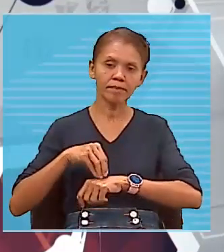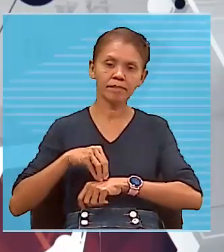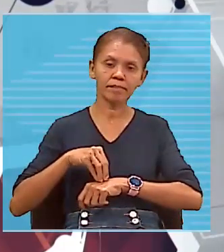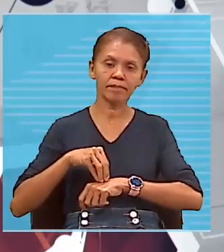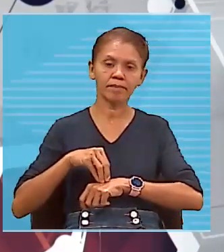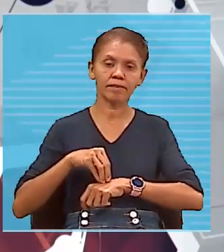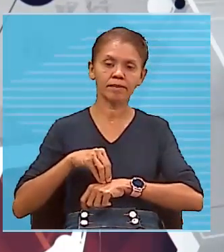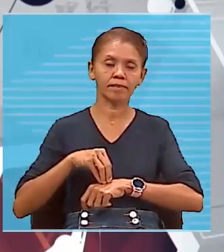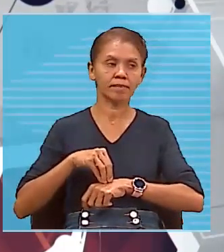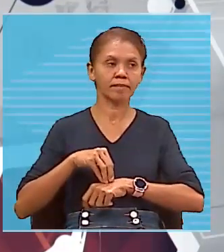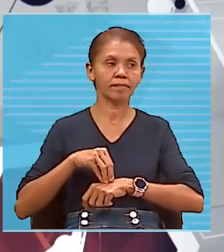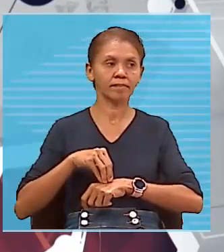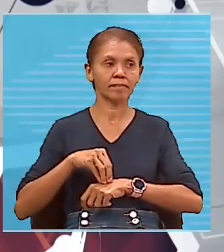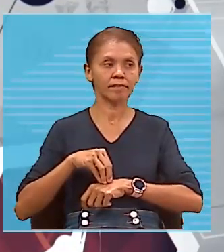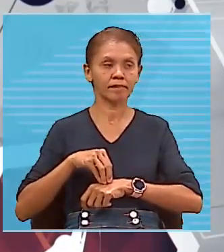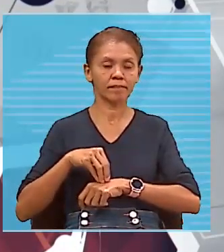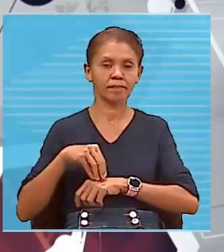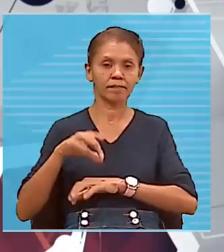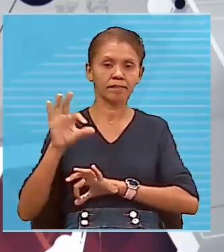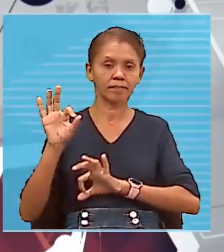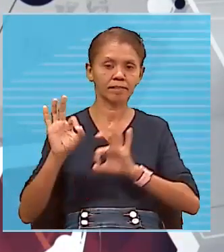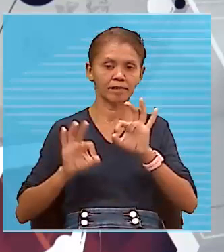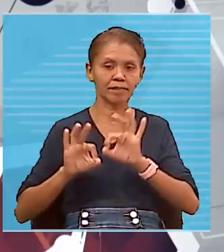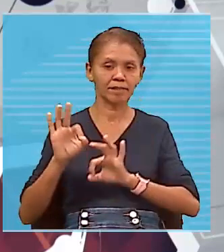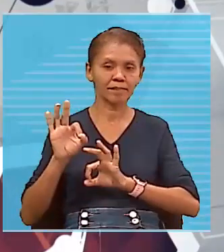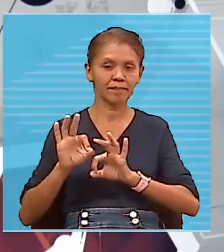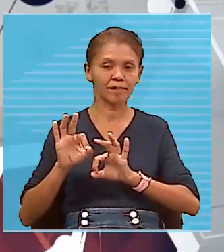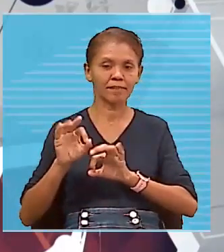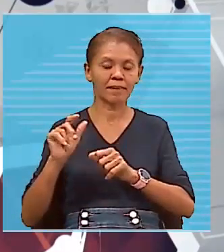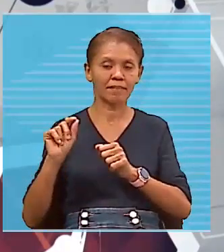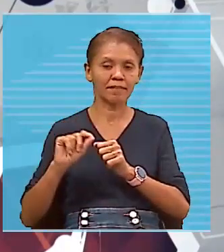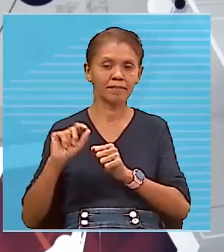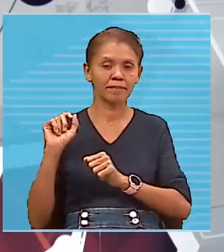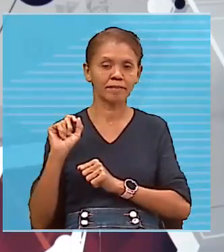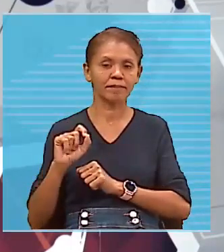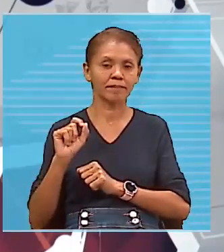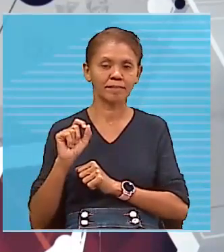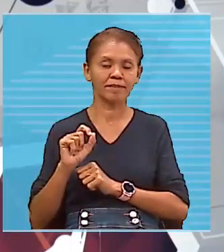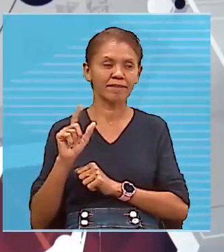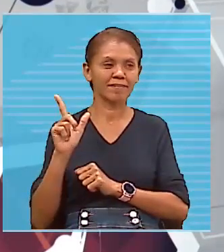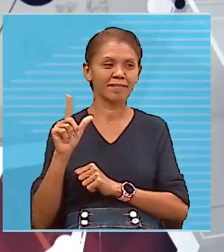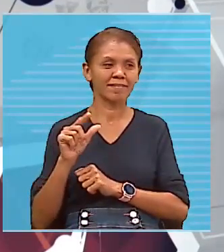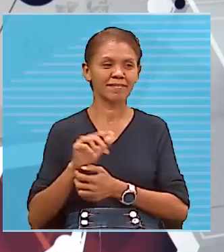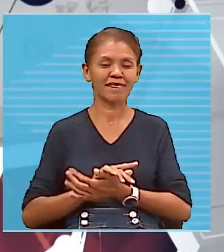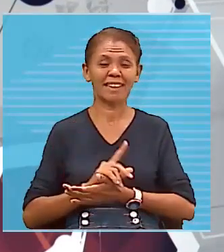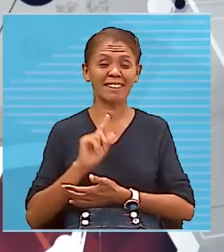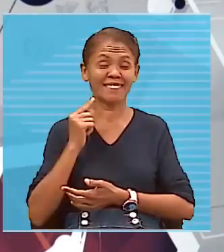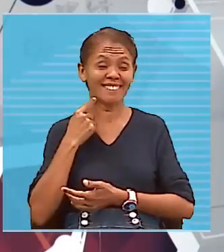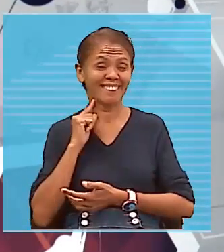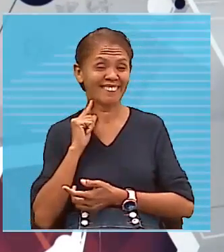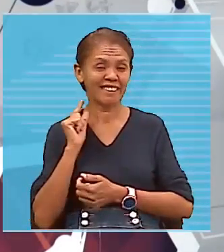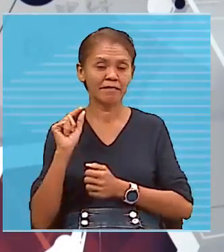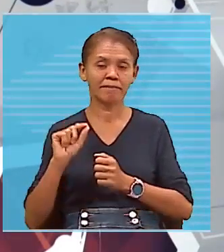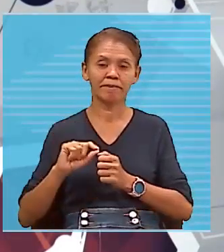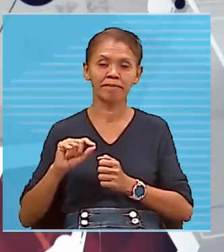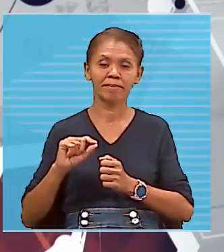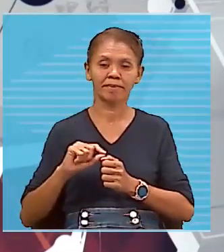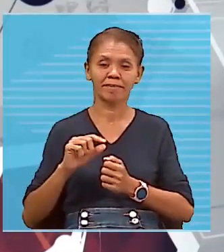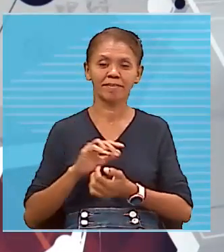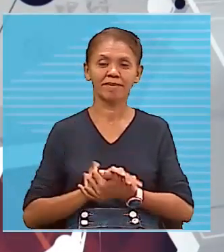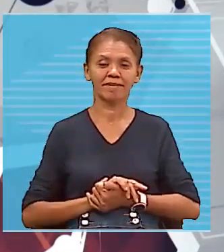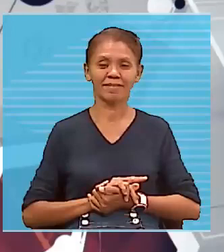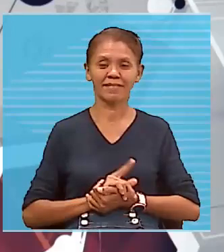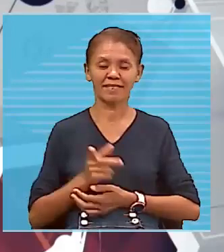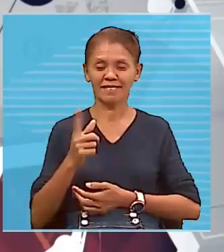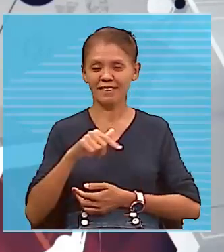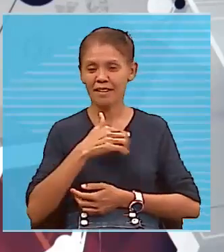sujeirinha e vão formar aquele negocinho, ó, pra cá, ó, que vocês gostam, né? De ficar